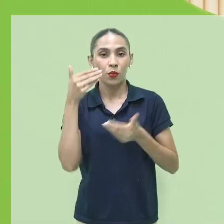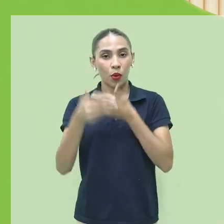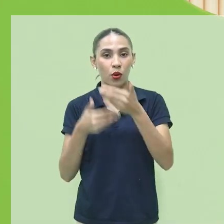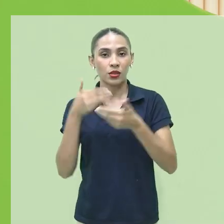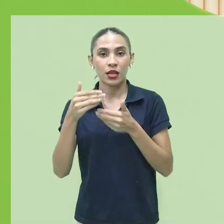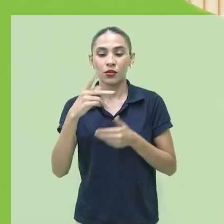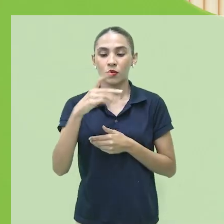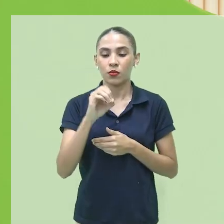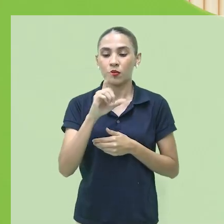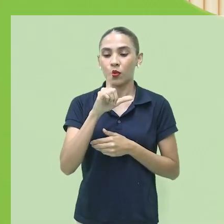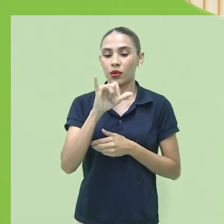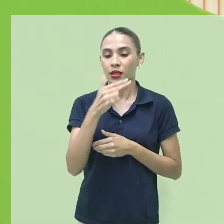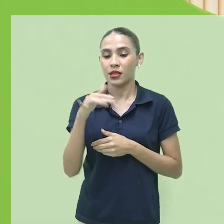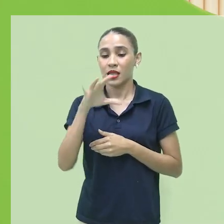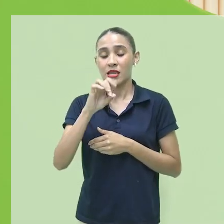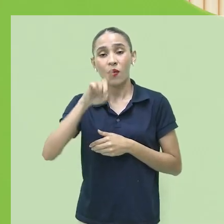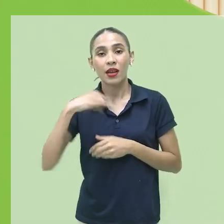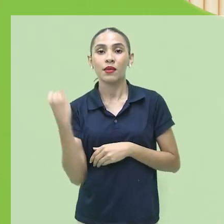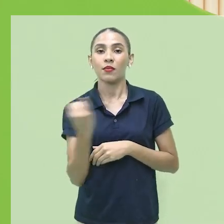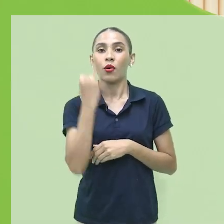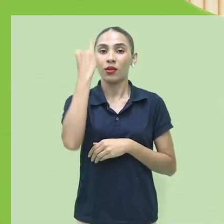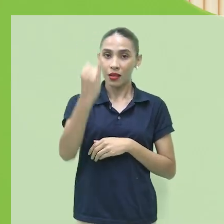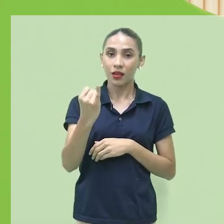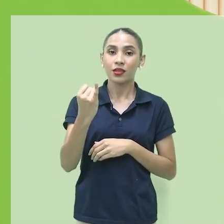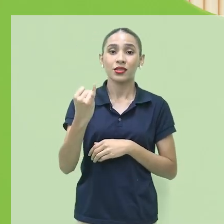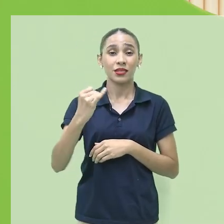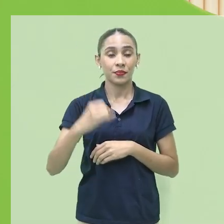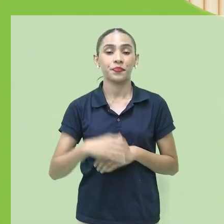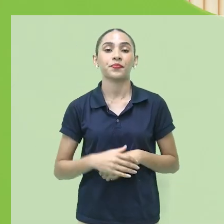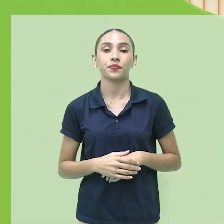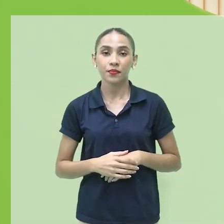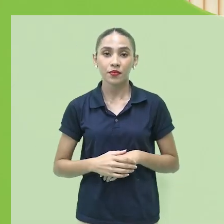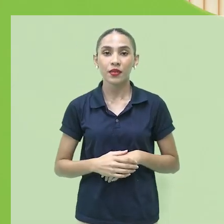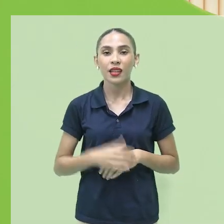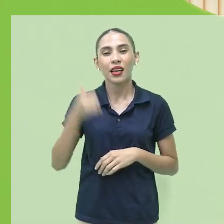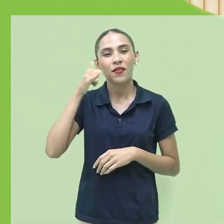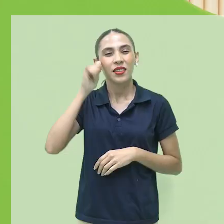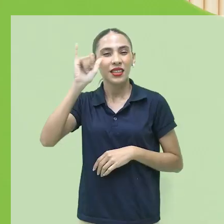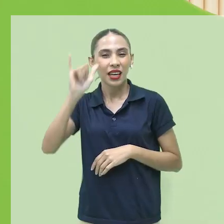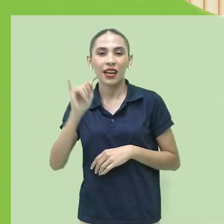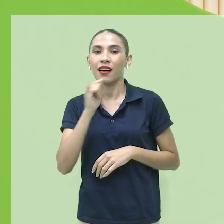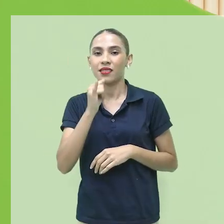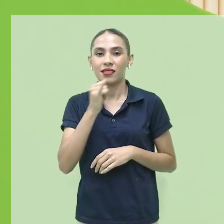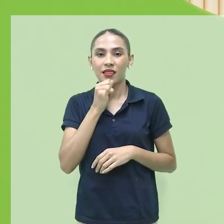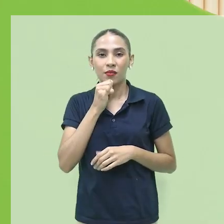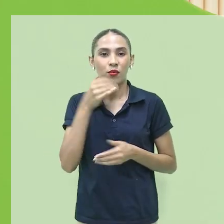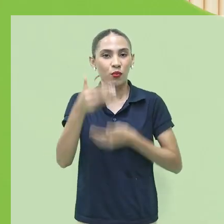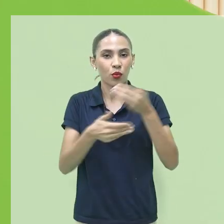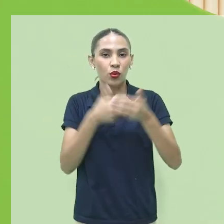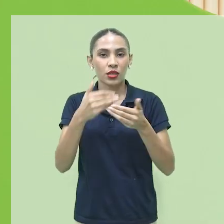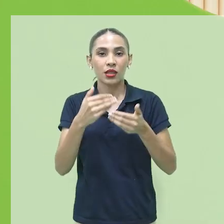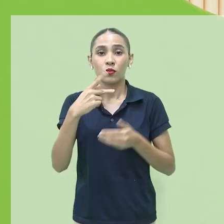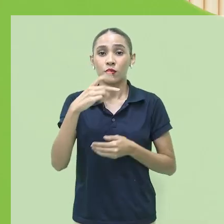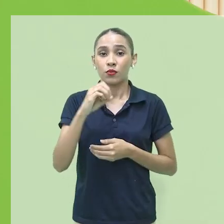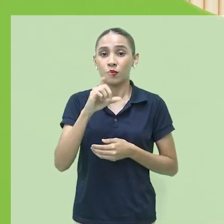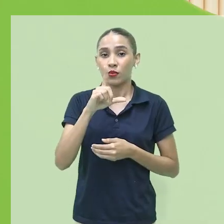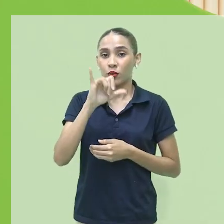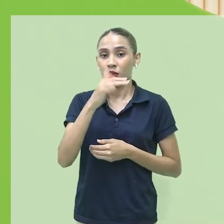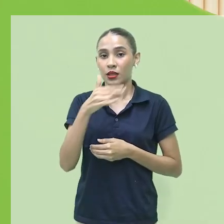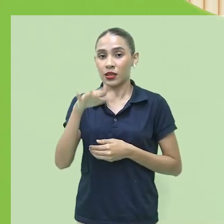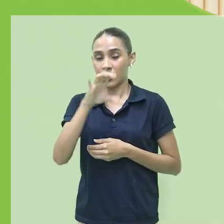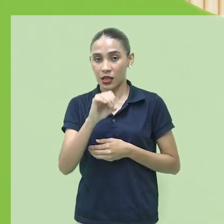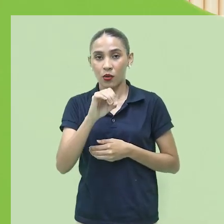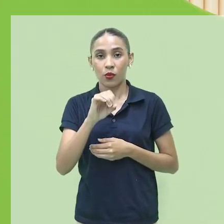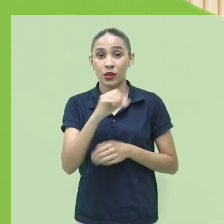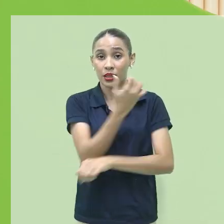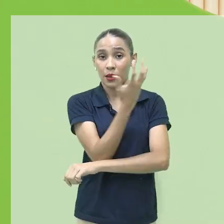isso que esse processo de polinização é muito importante e era crucial, né, para não ter ali processo, por exemplo, de